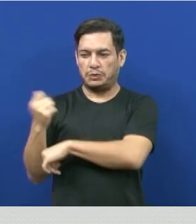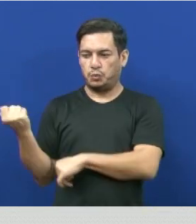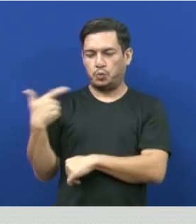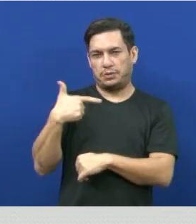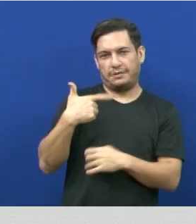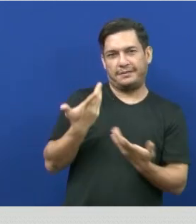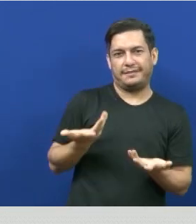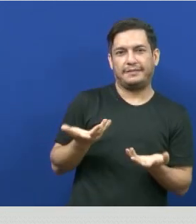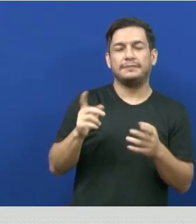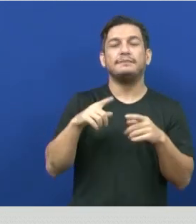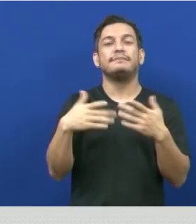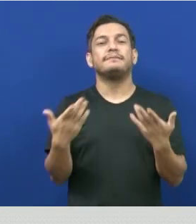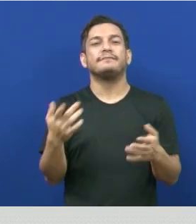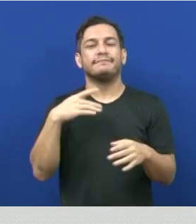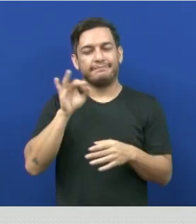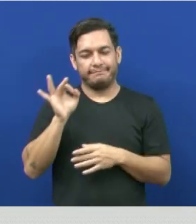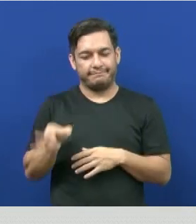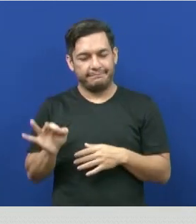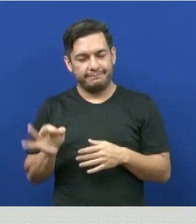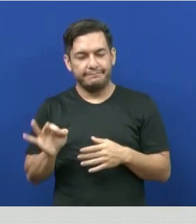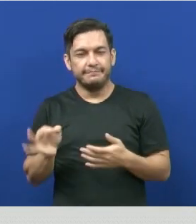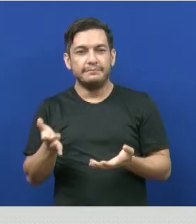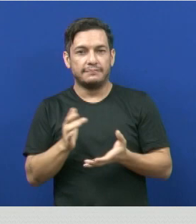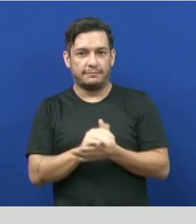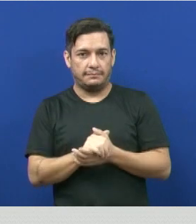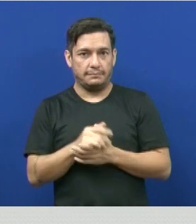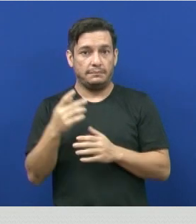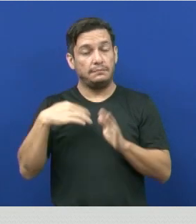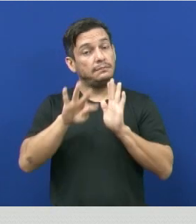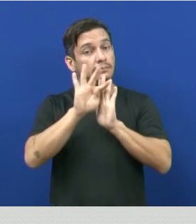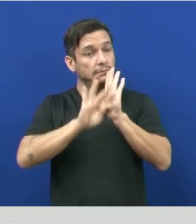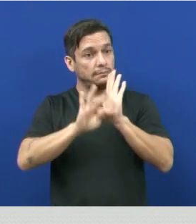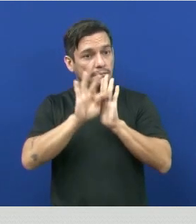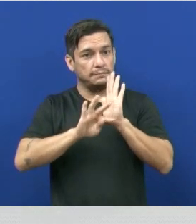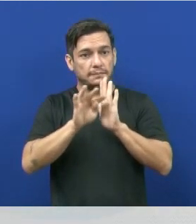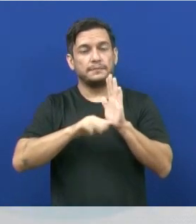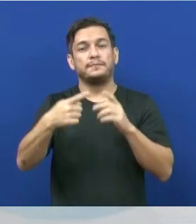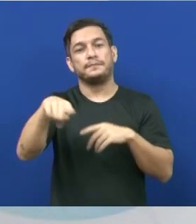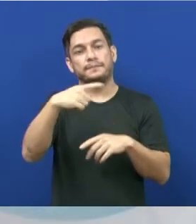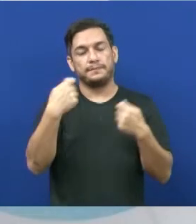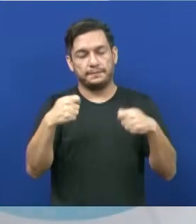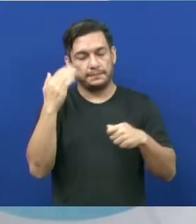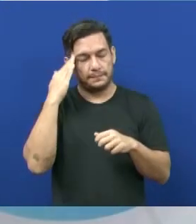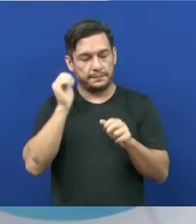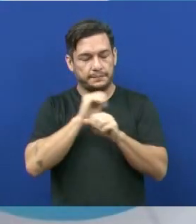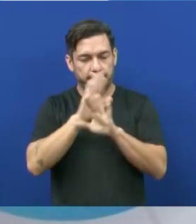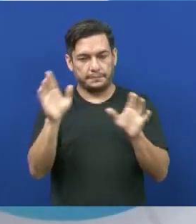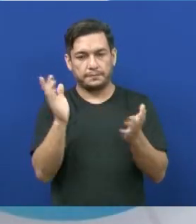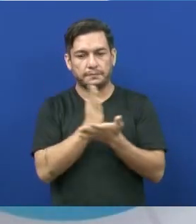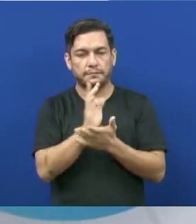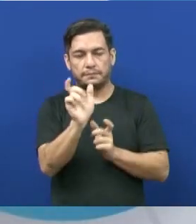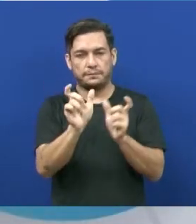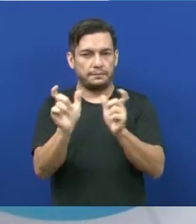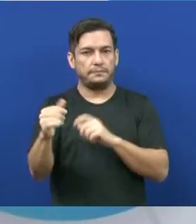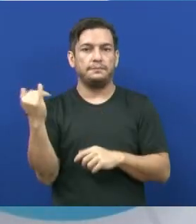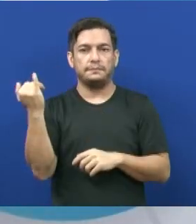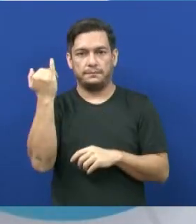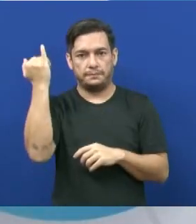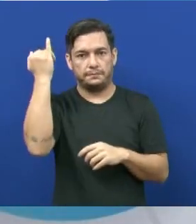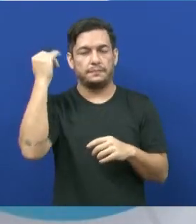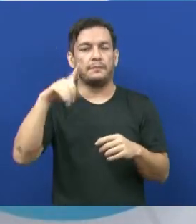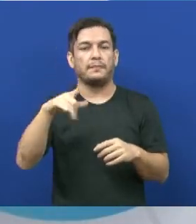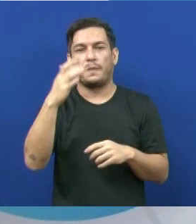pois então tá certo gente nesse texto vocês precisam entender alguns elementos importantes